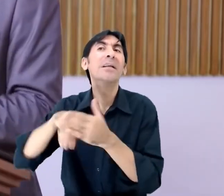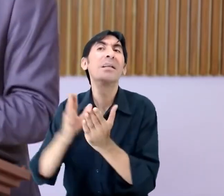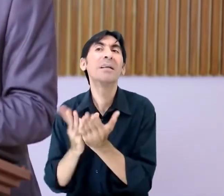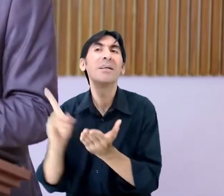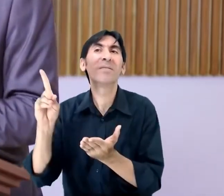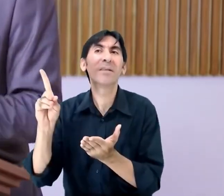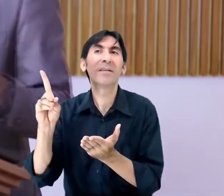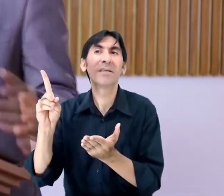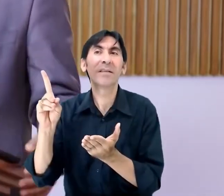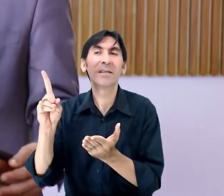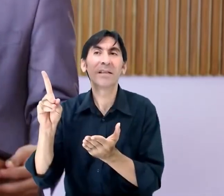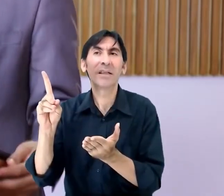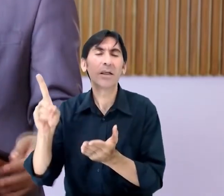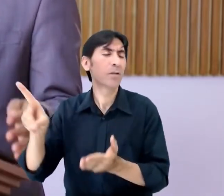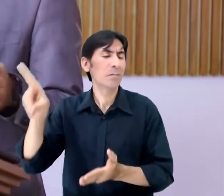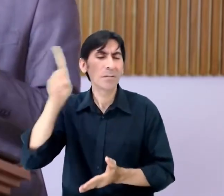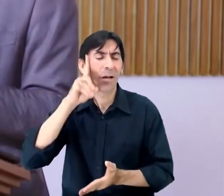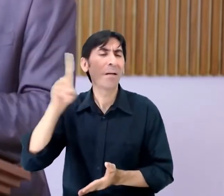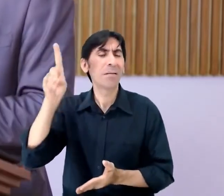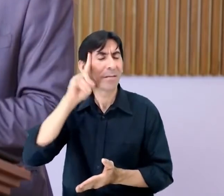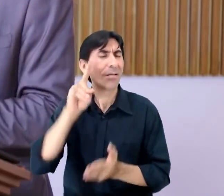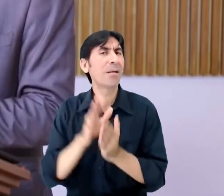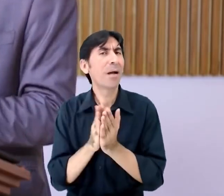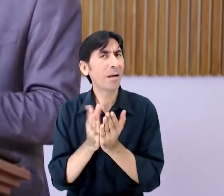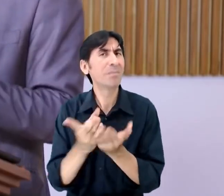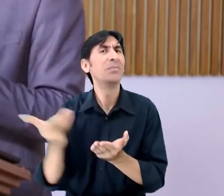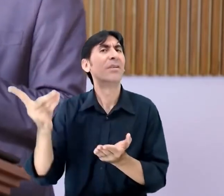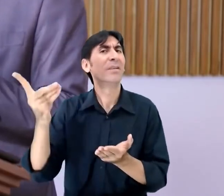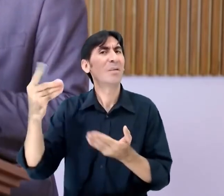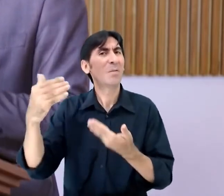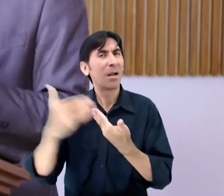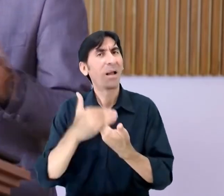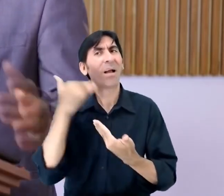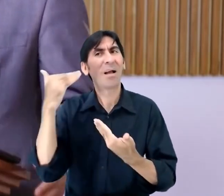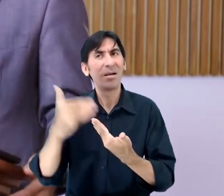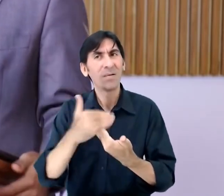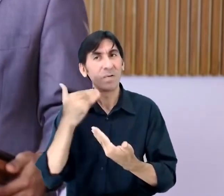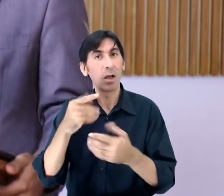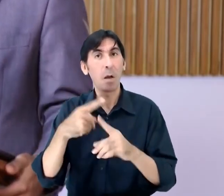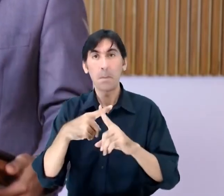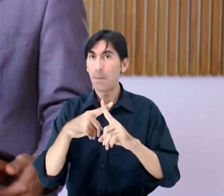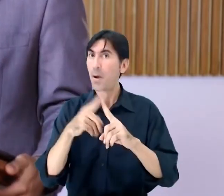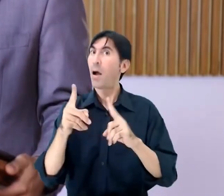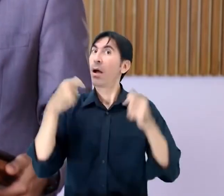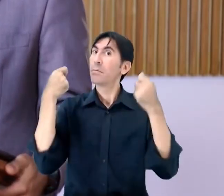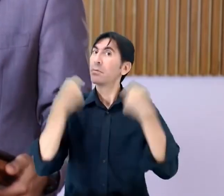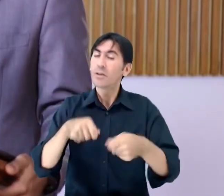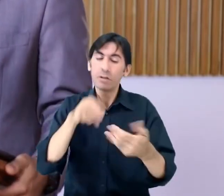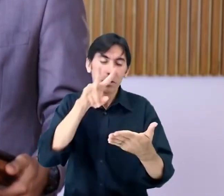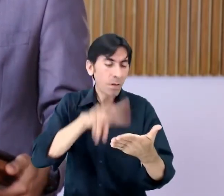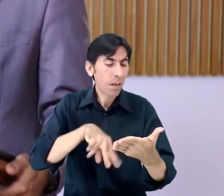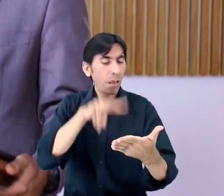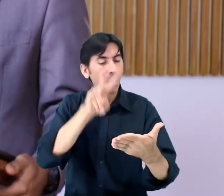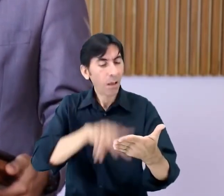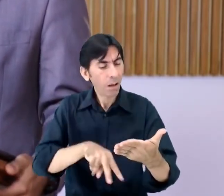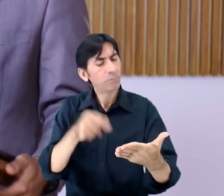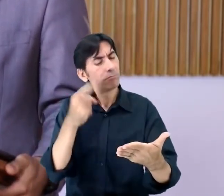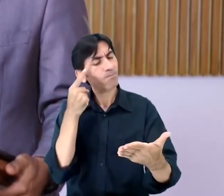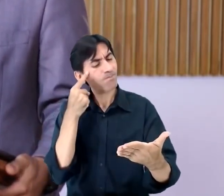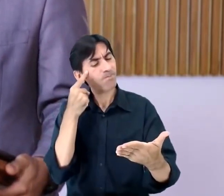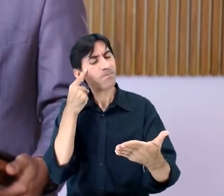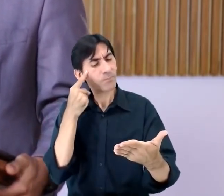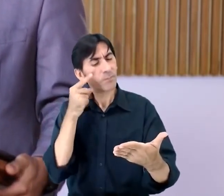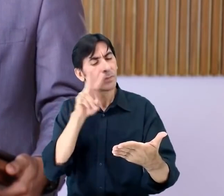nos fala diariamente, se nós a abrimos e lemos e meditamos em sua mensagem. Então,